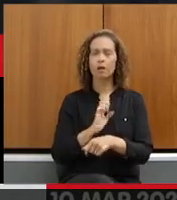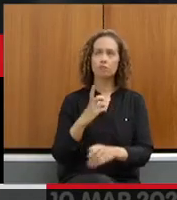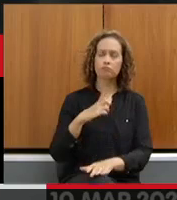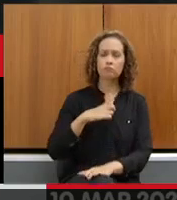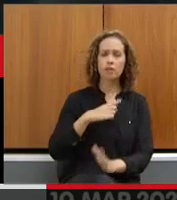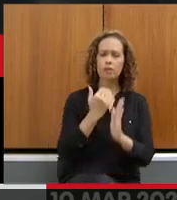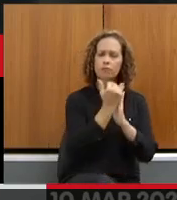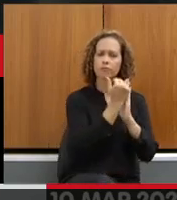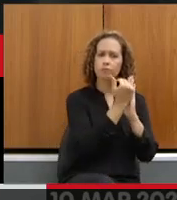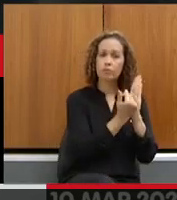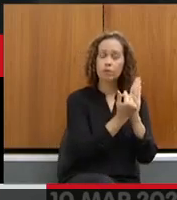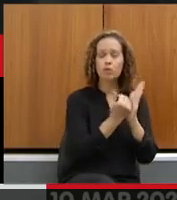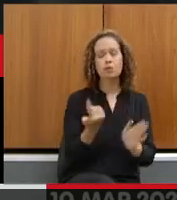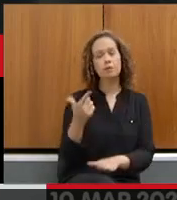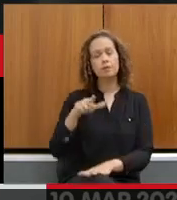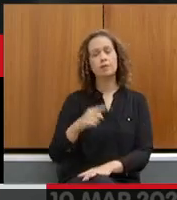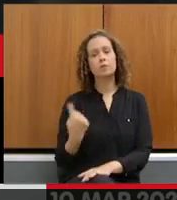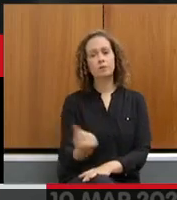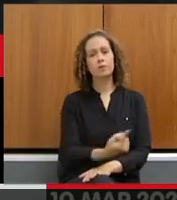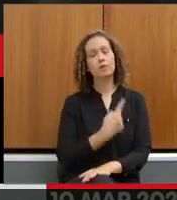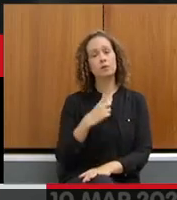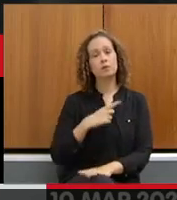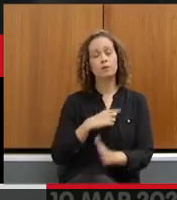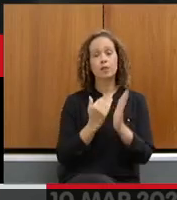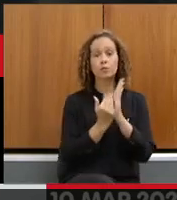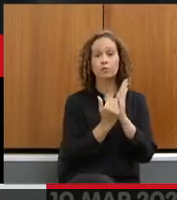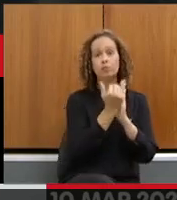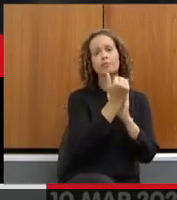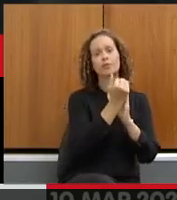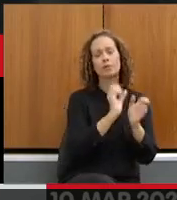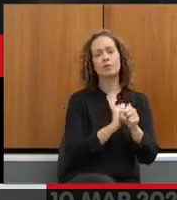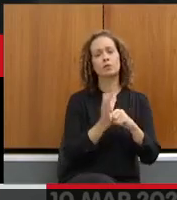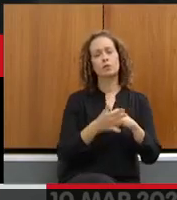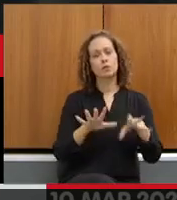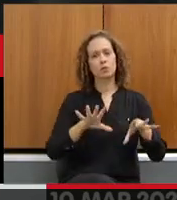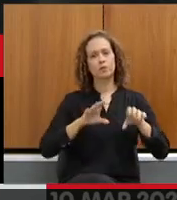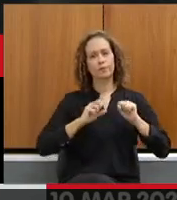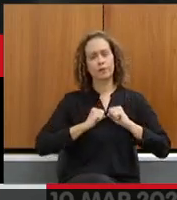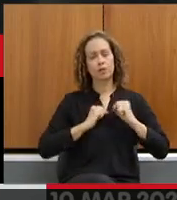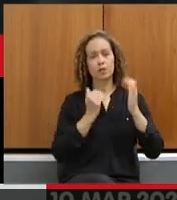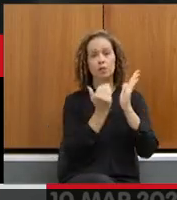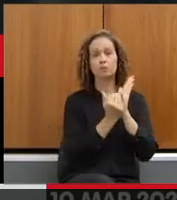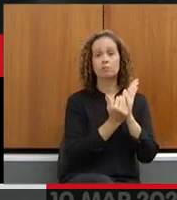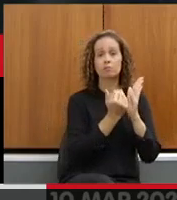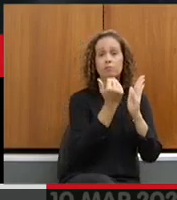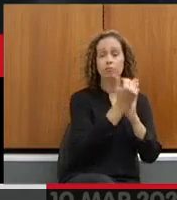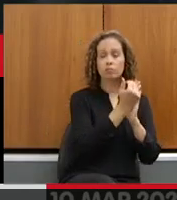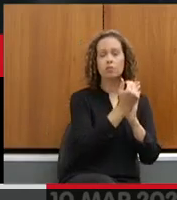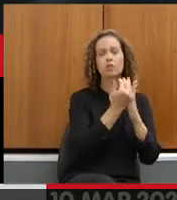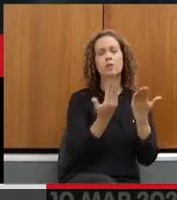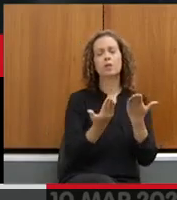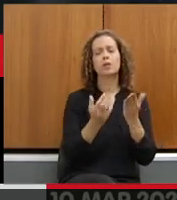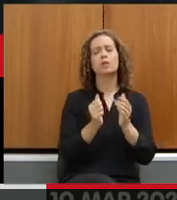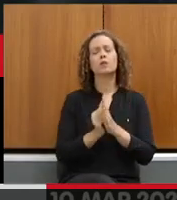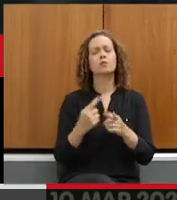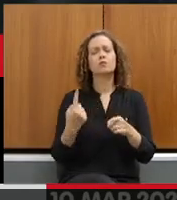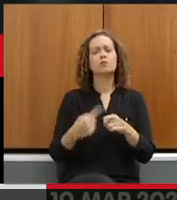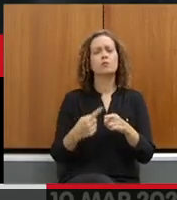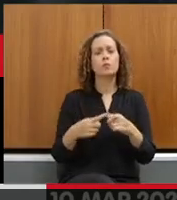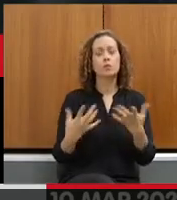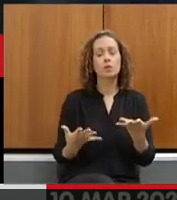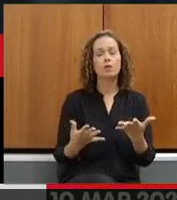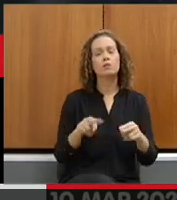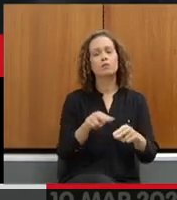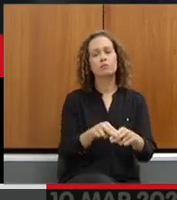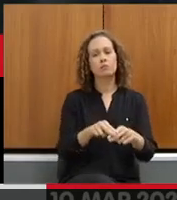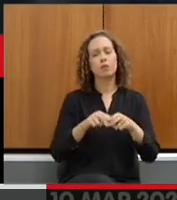e novamente nós estamos tendo um aumento de caso Esse aumento de casa atualmente ele tem uma relação Direta com a circulação